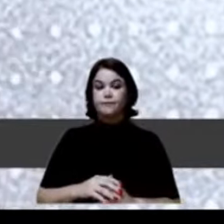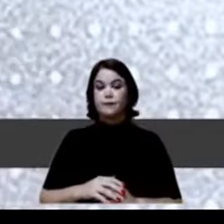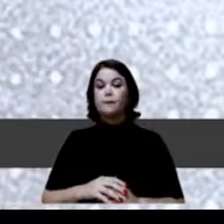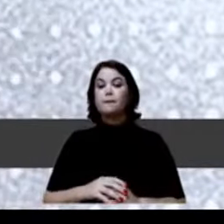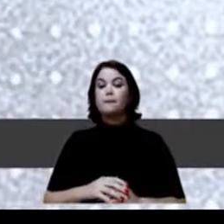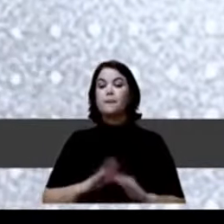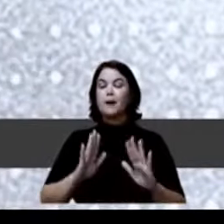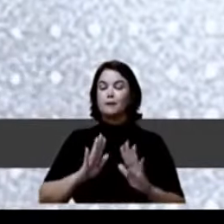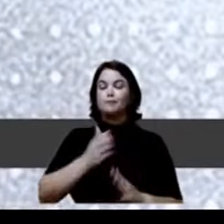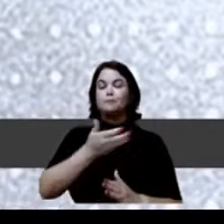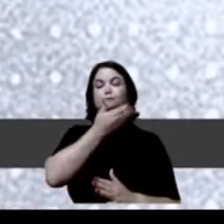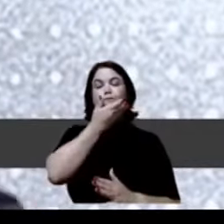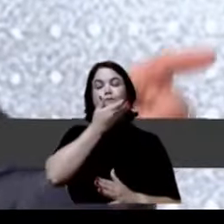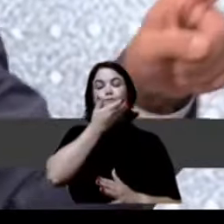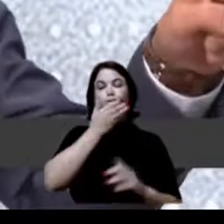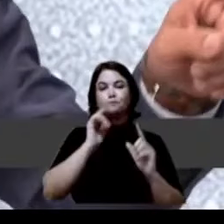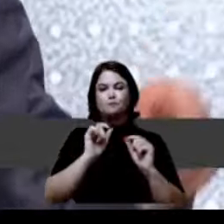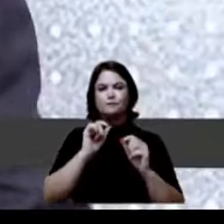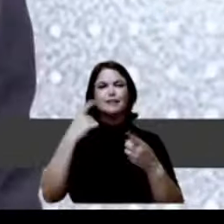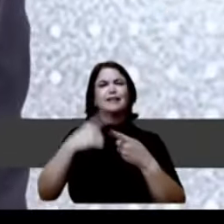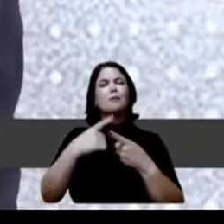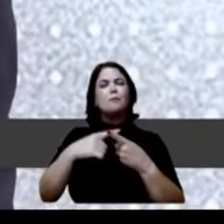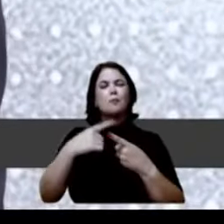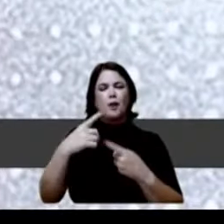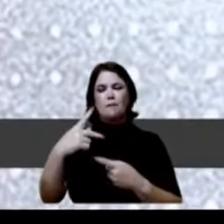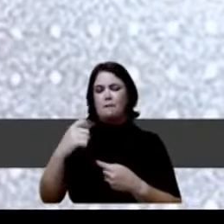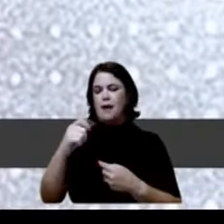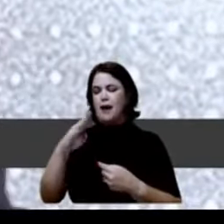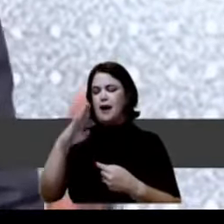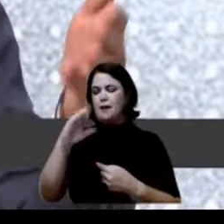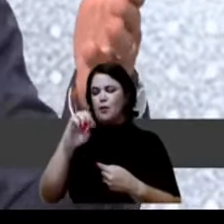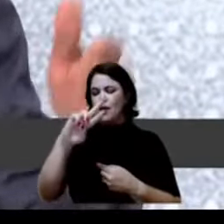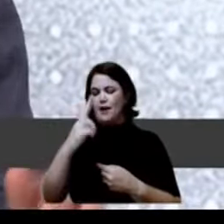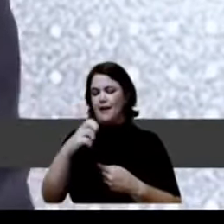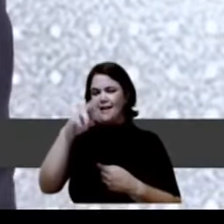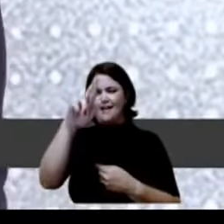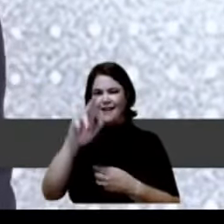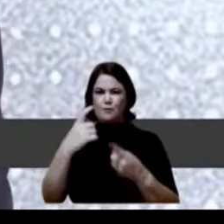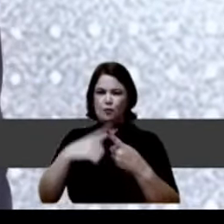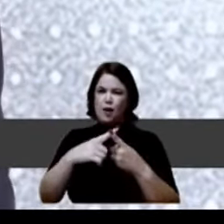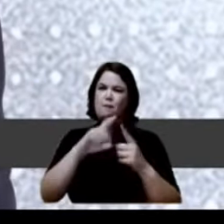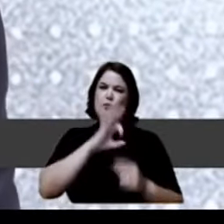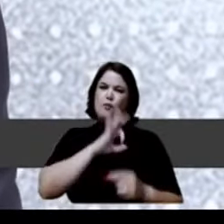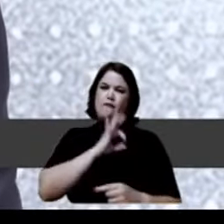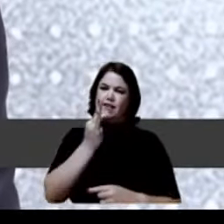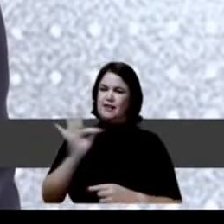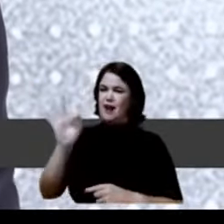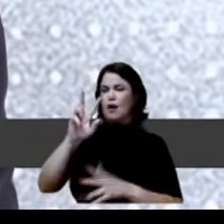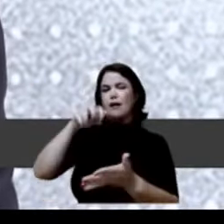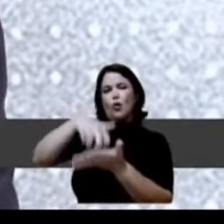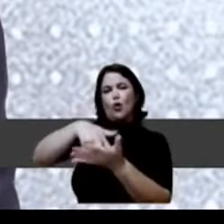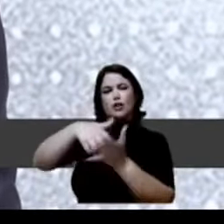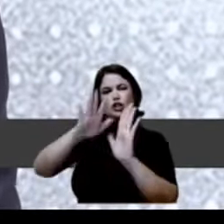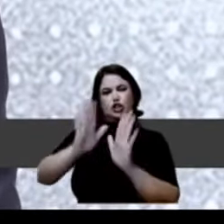Pablo Henrique. E sabe por que que é Pablo Henrique? Porque é o que está lá no inquérito da Polícia Federal, que ele foi condenado. Eu sou casado